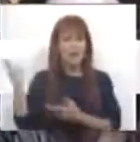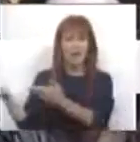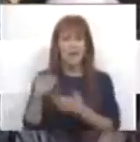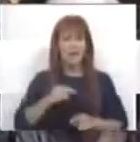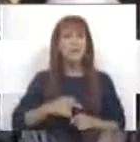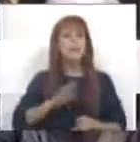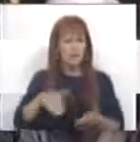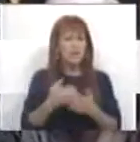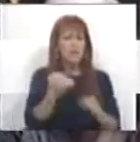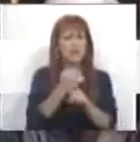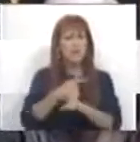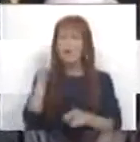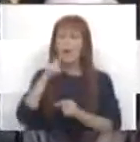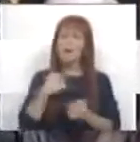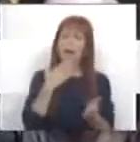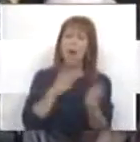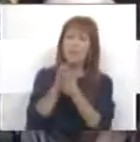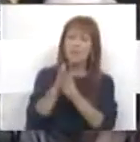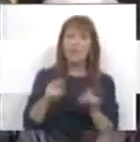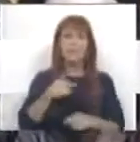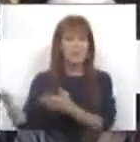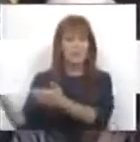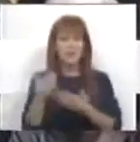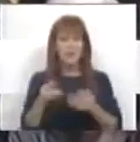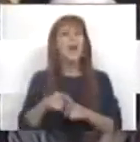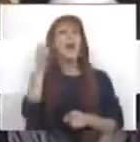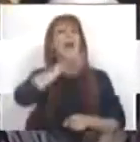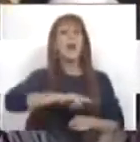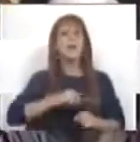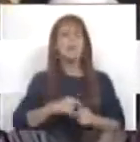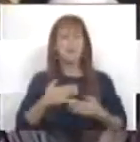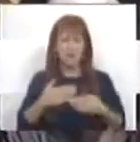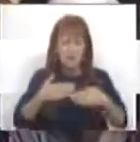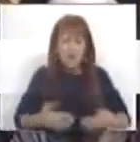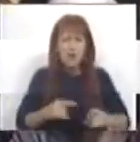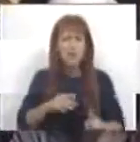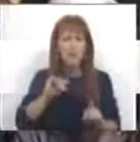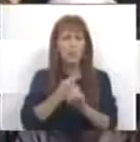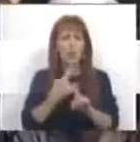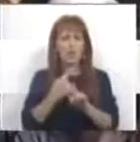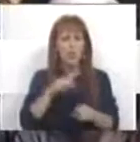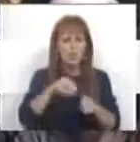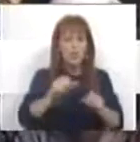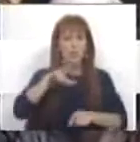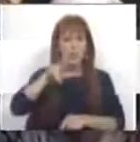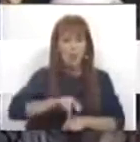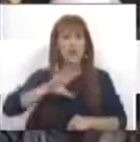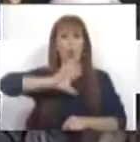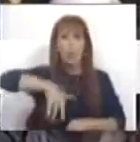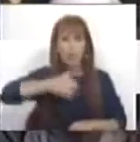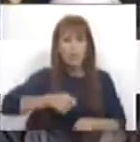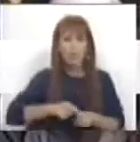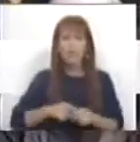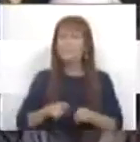trazer quem serve e não quem se serve, de trazer quem se entrega por causas locais, nacionais ou